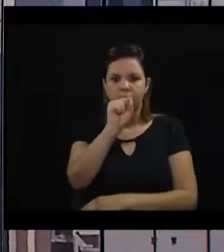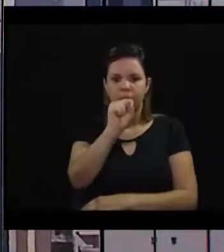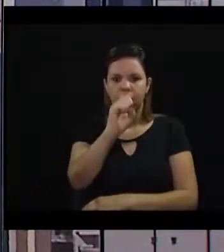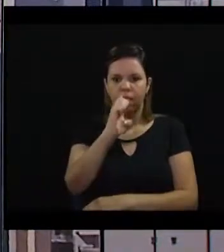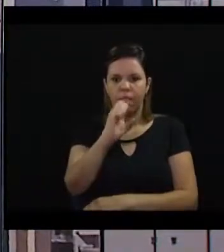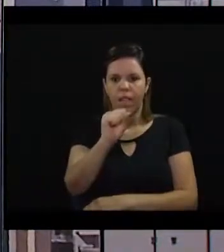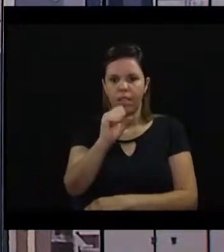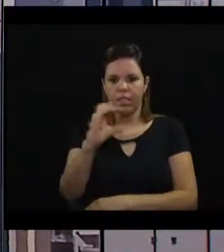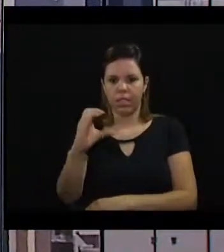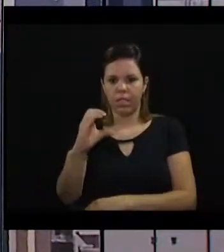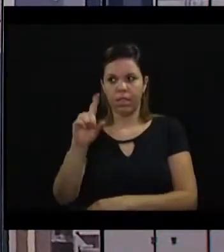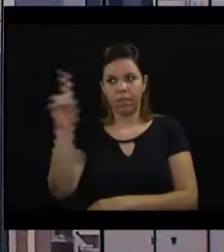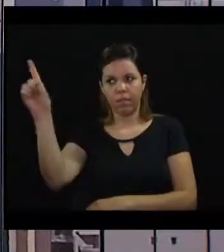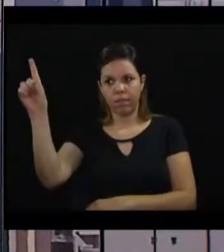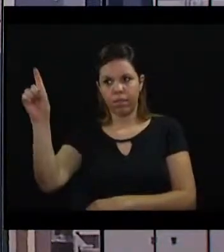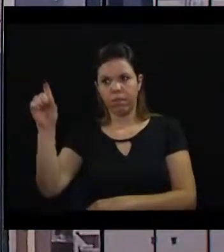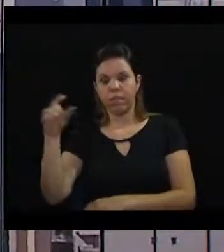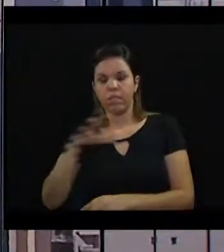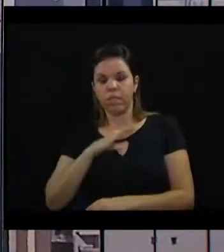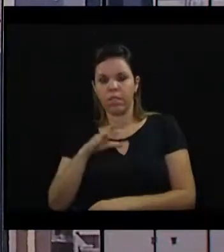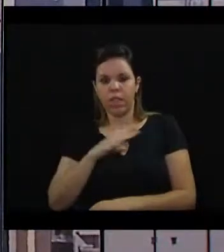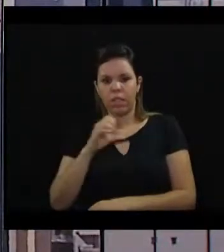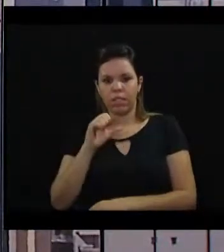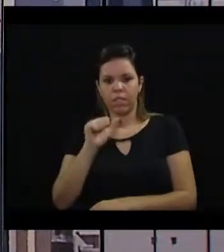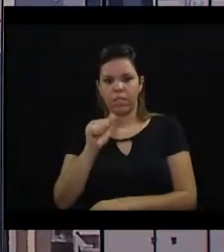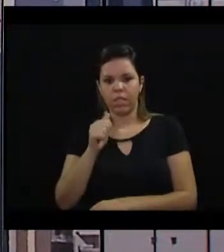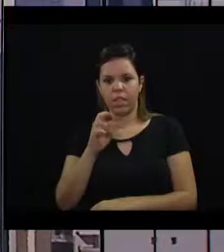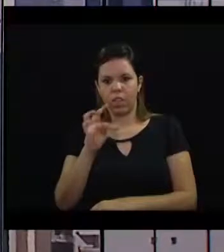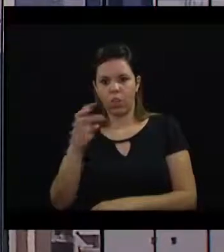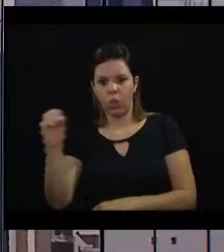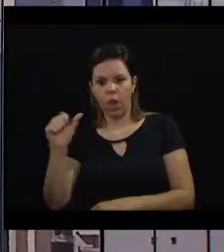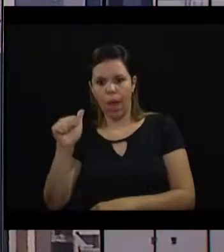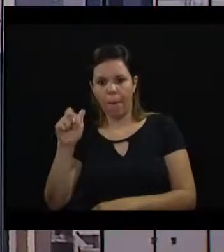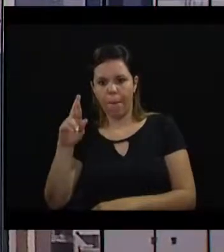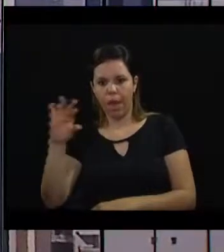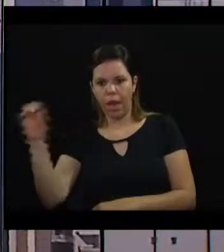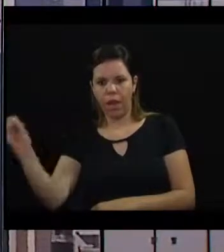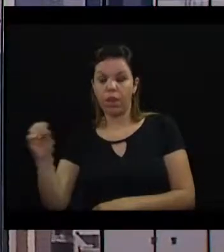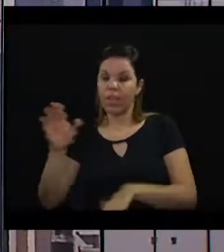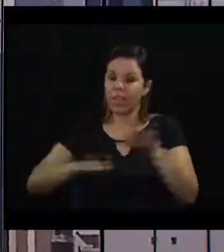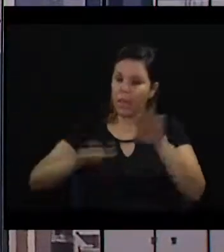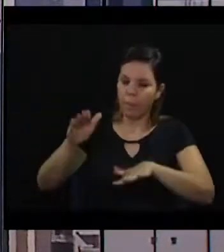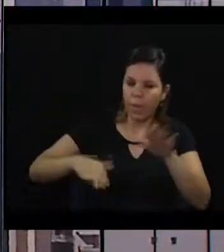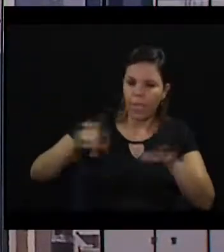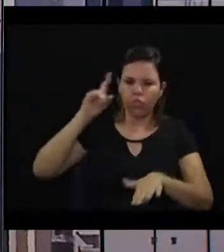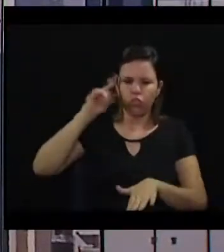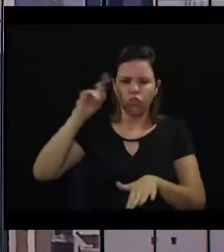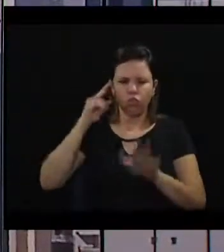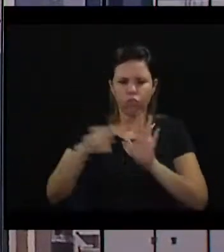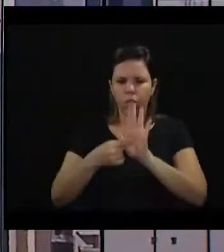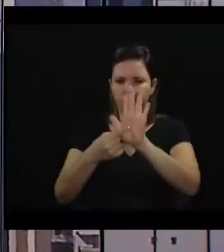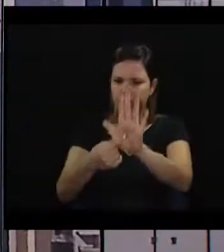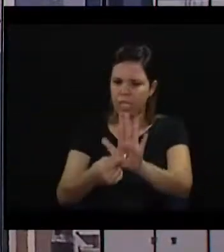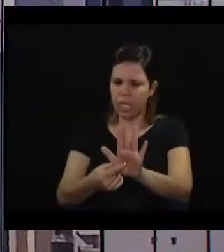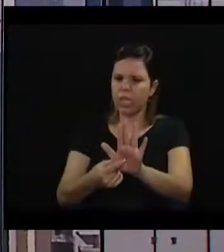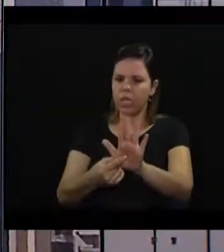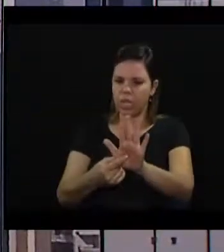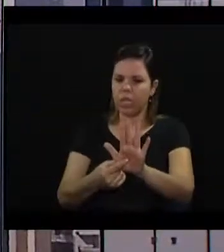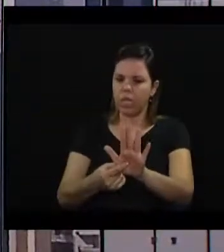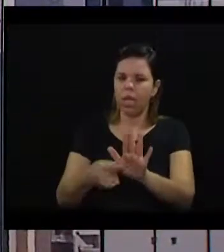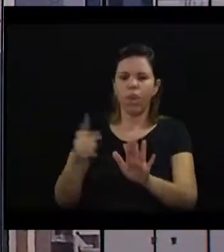semana passada. O dia da apresentação dos jovens varia de acordo com a região do estado e não é divulgado